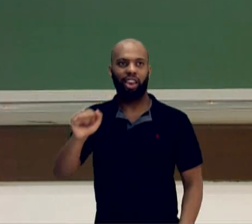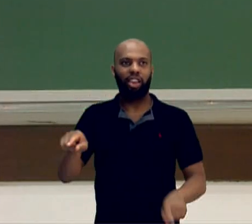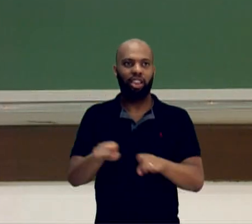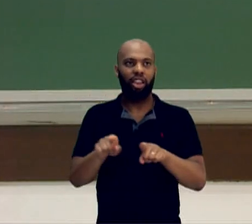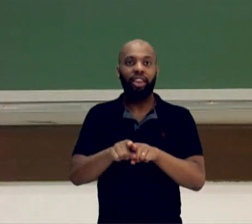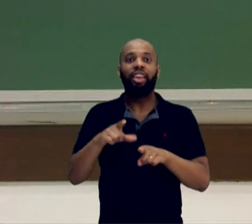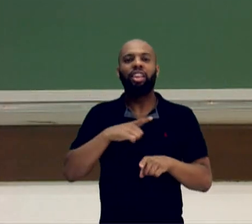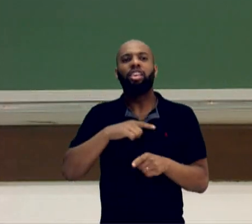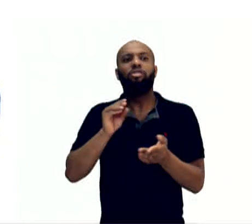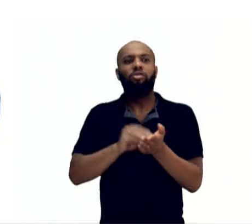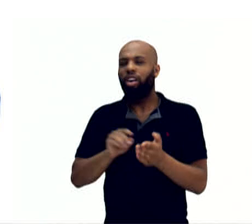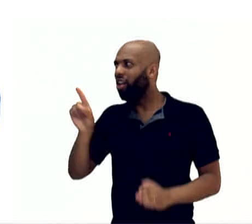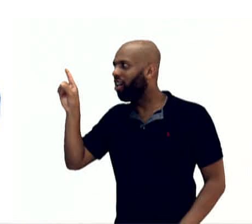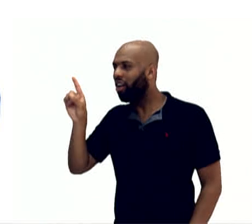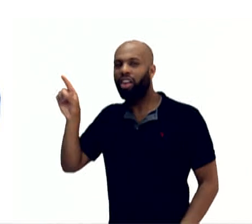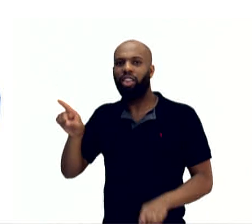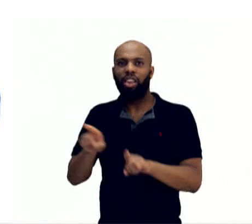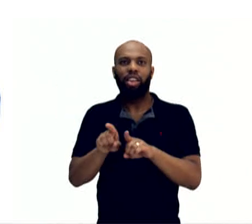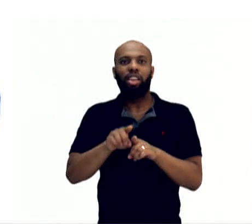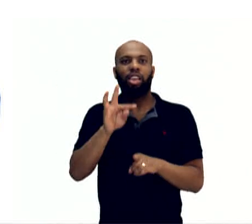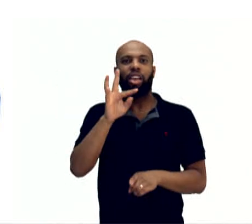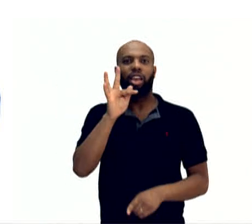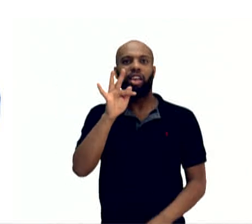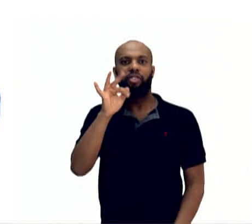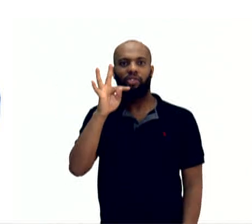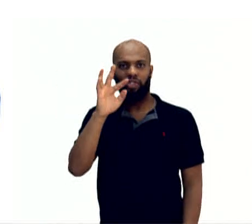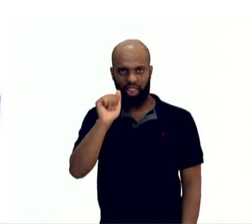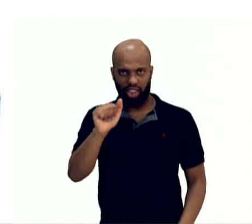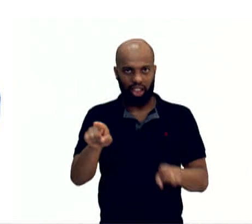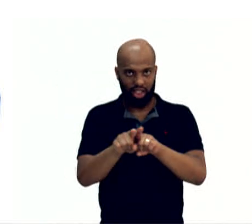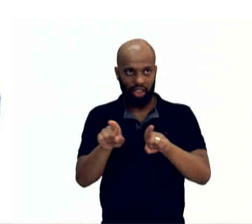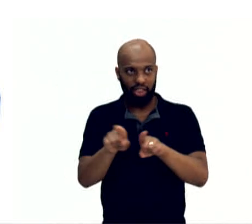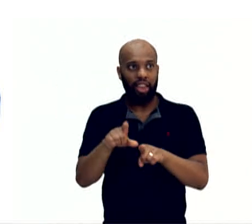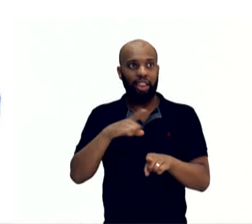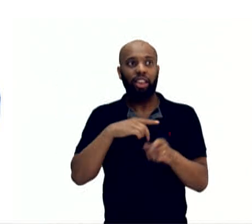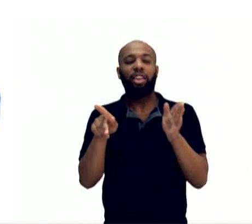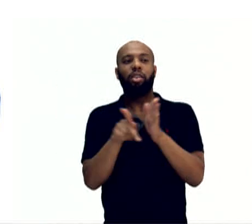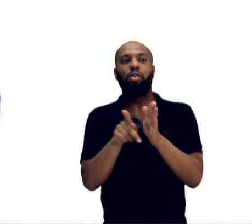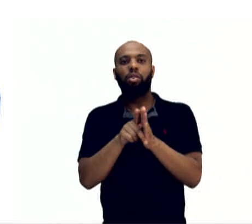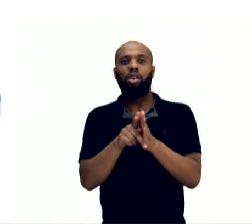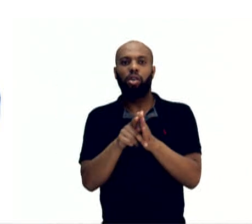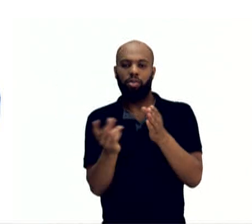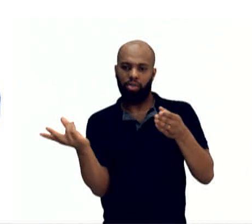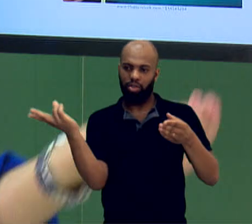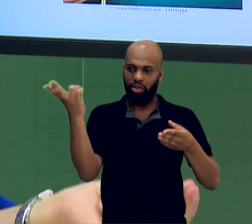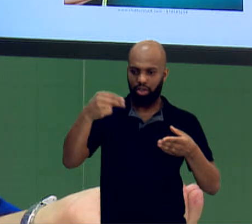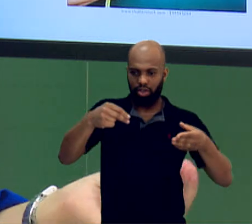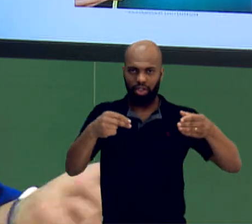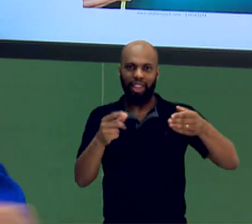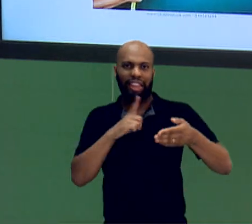já pensaram aí quando eu falei em medir? Ai, professor, eu pensei em medir que eu meço